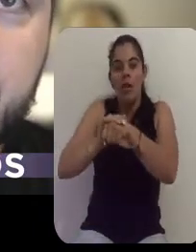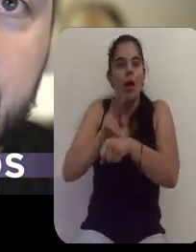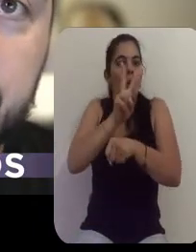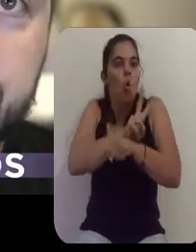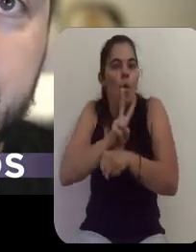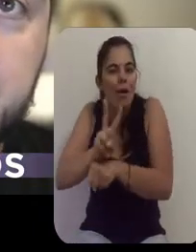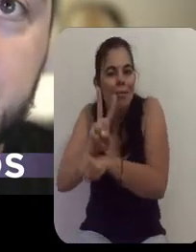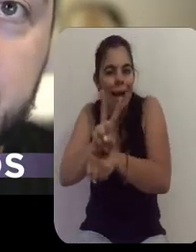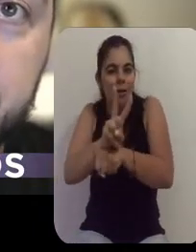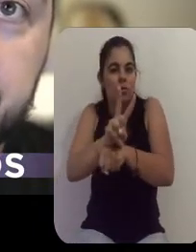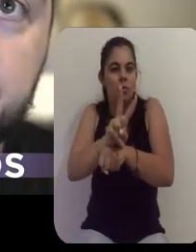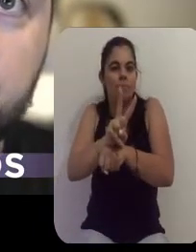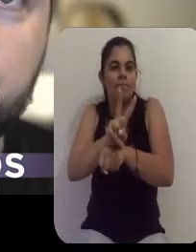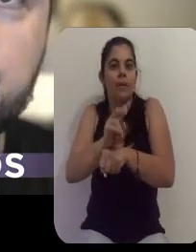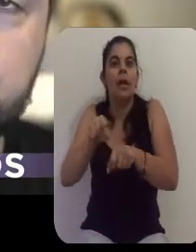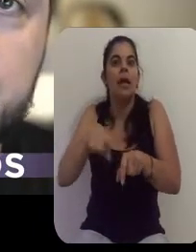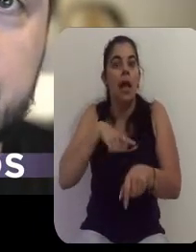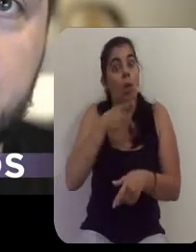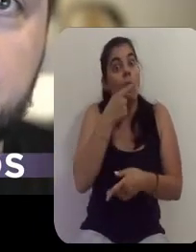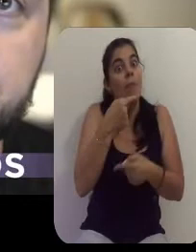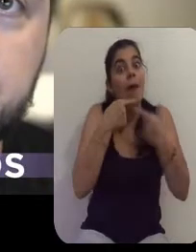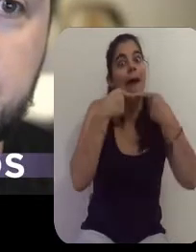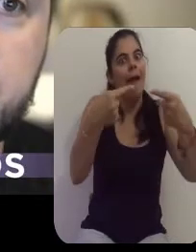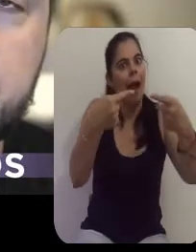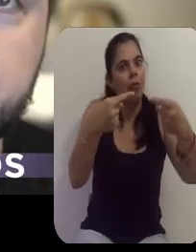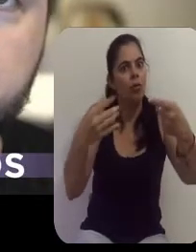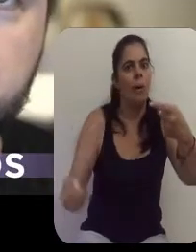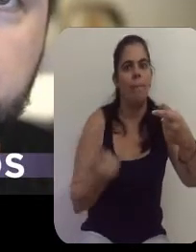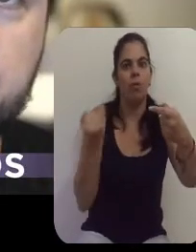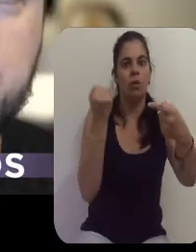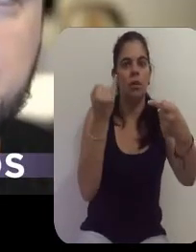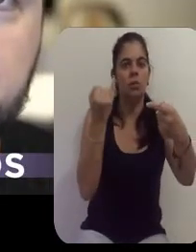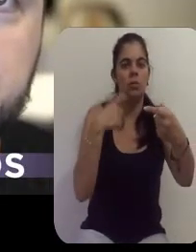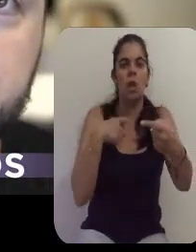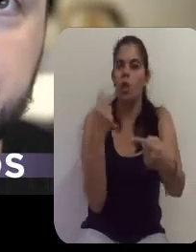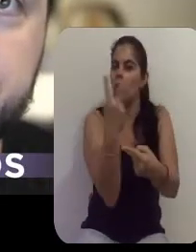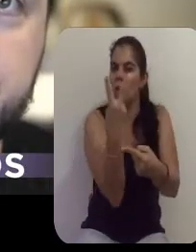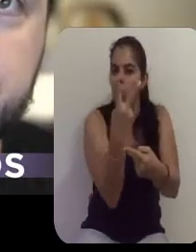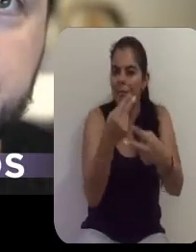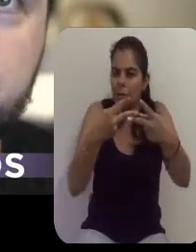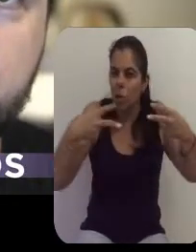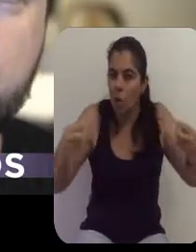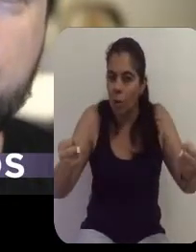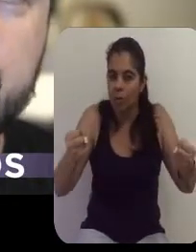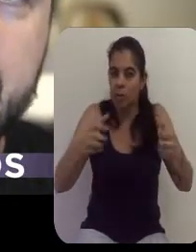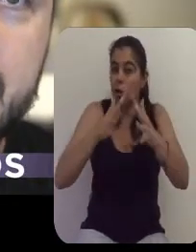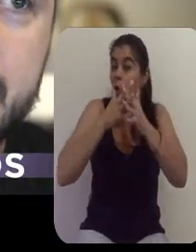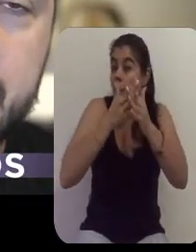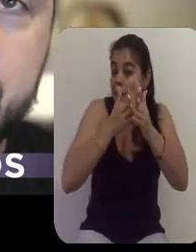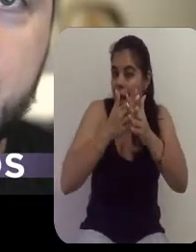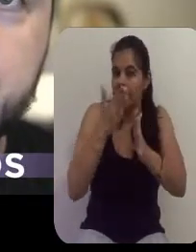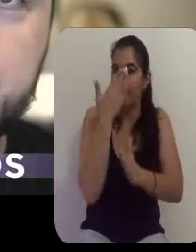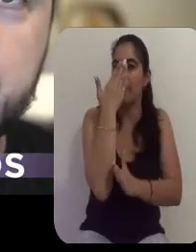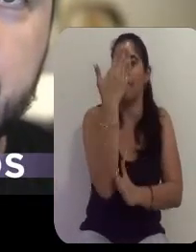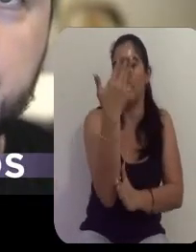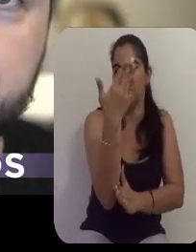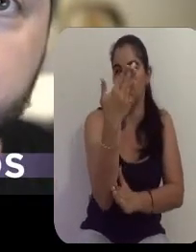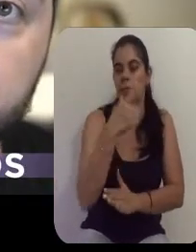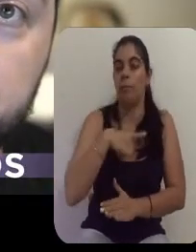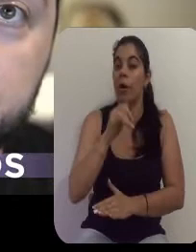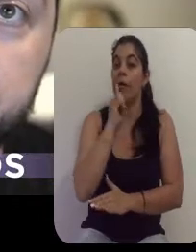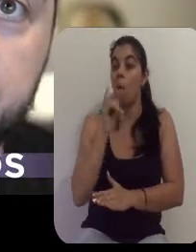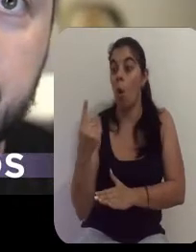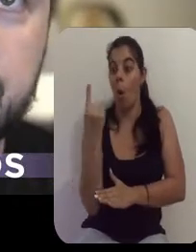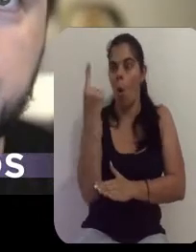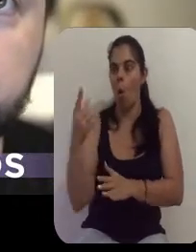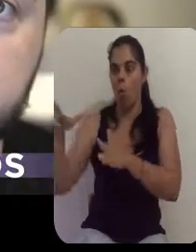era o maior recado que eu tinha para dar aqui. Os dois cenários são muito complicados daqui para frente. Um deles exige que a gente não